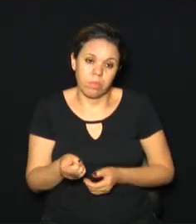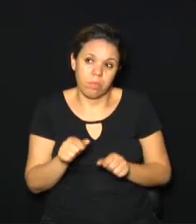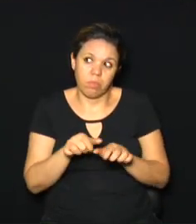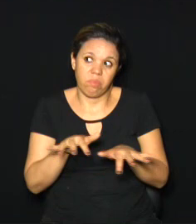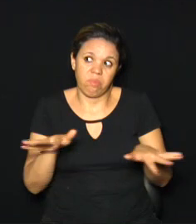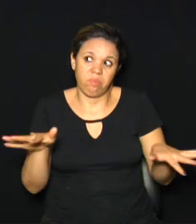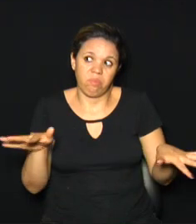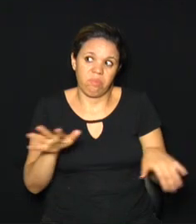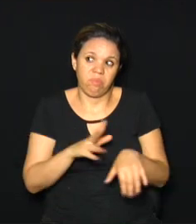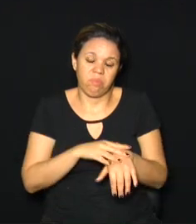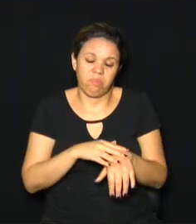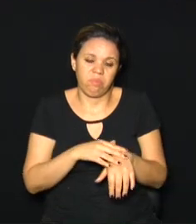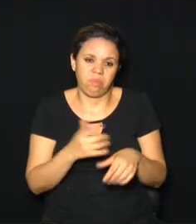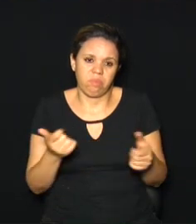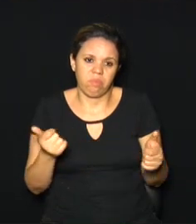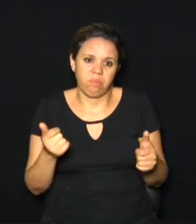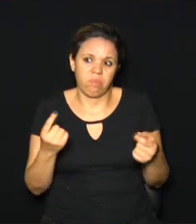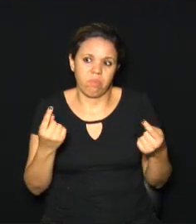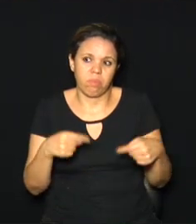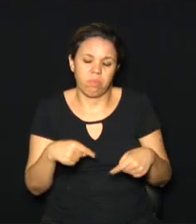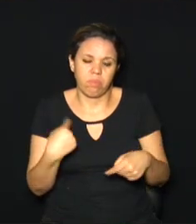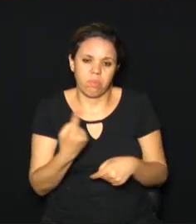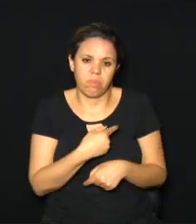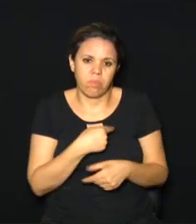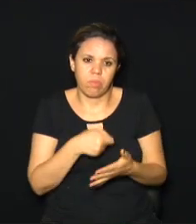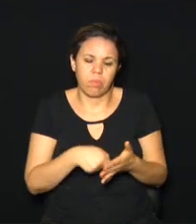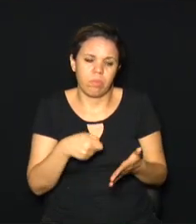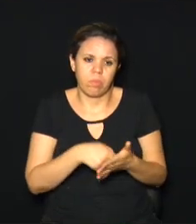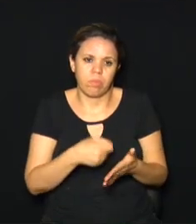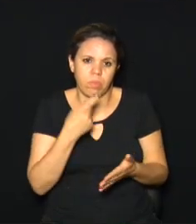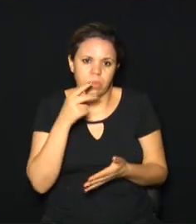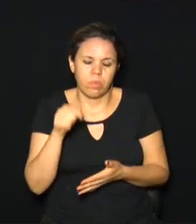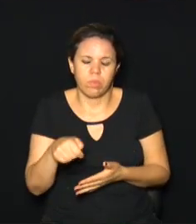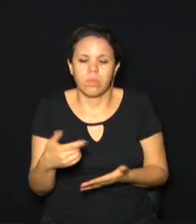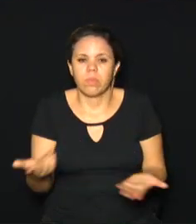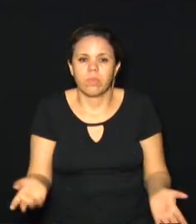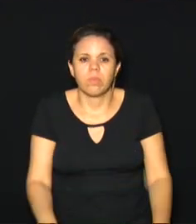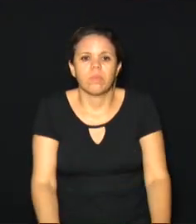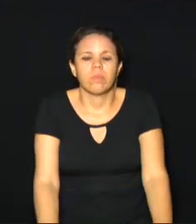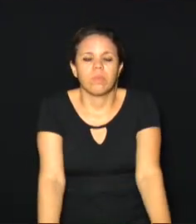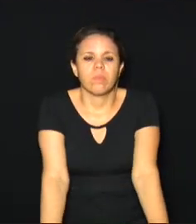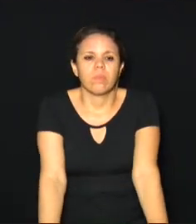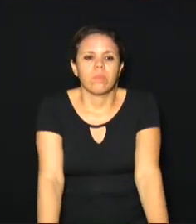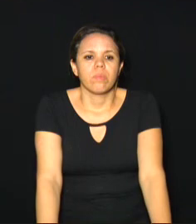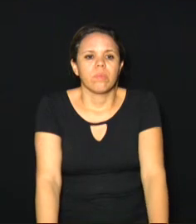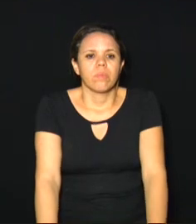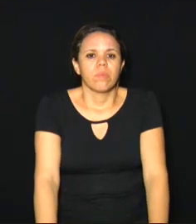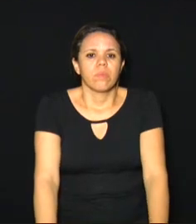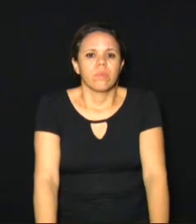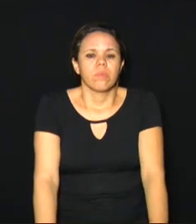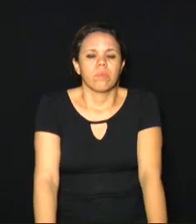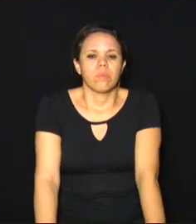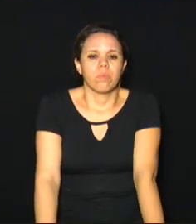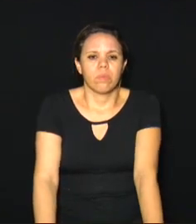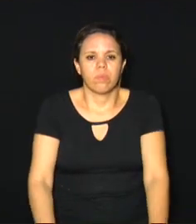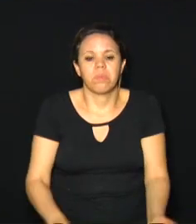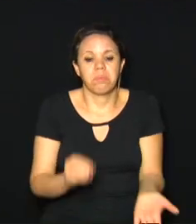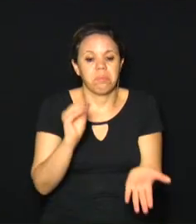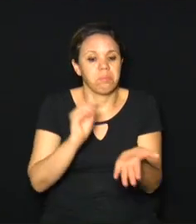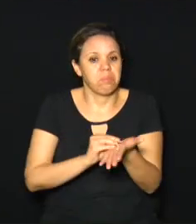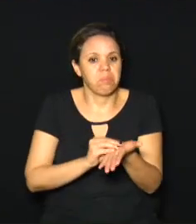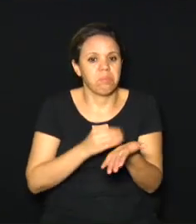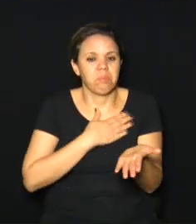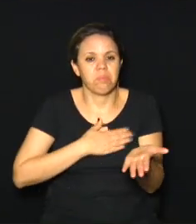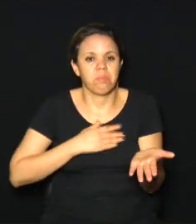propagação da pandemia, que é completamente contrário ao que nós estamos falando aqui. Então, eu vou eu marquei aqui, até